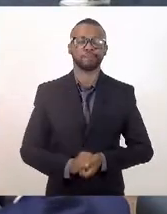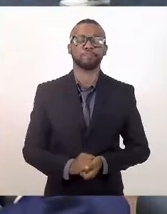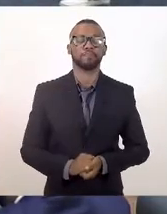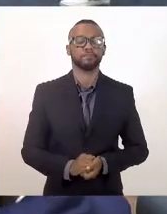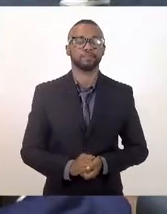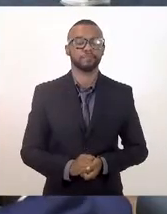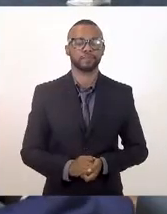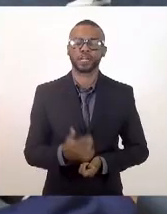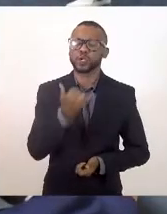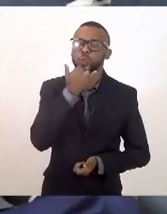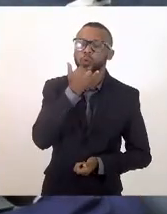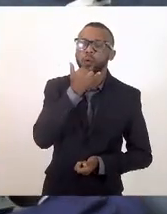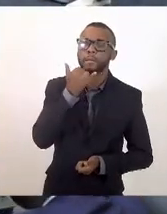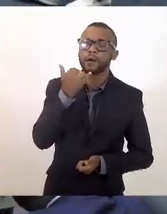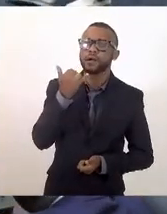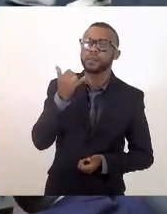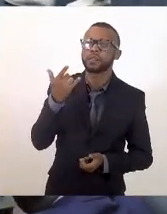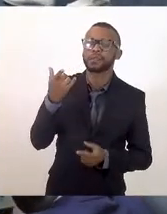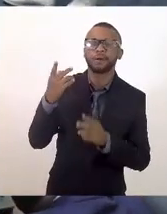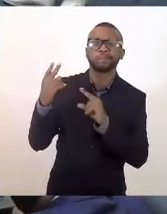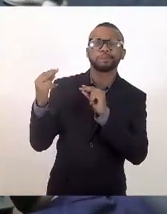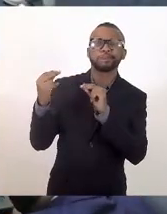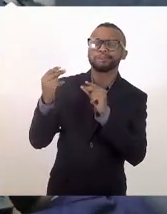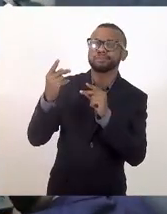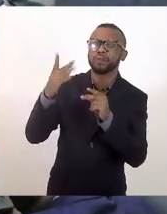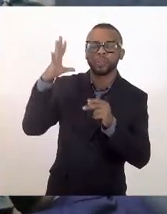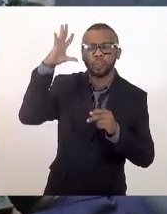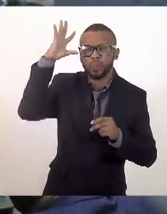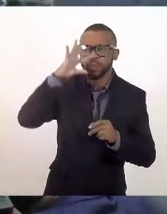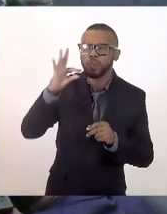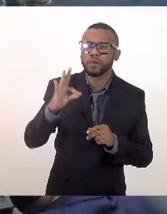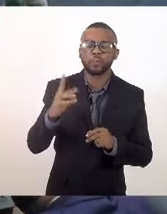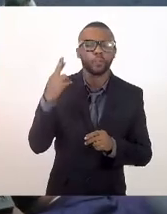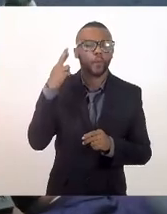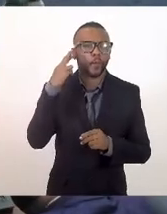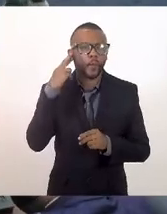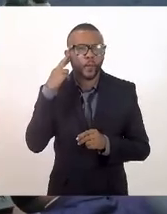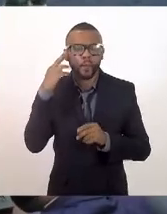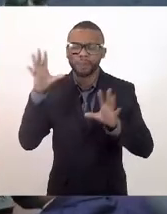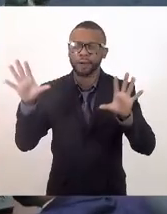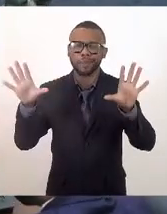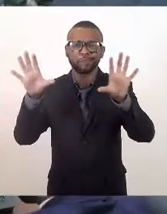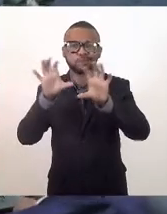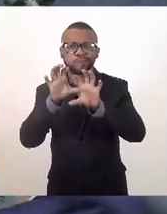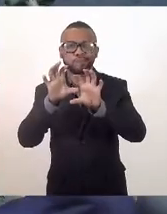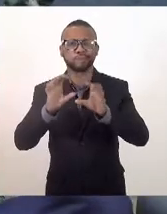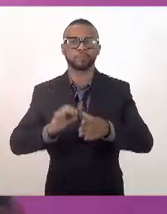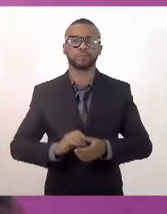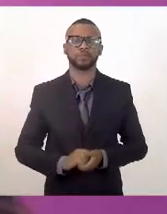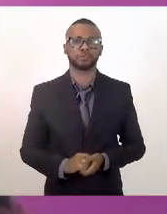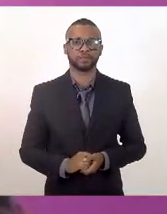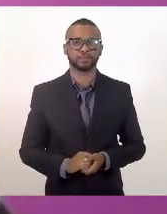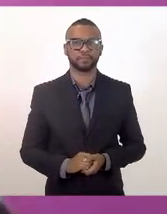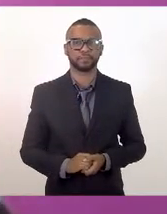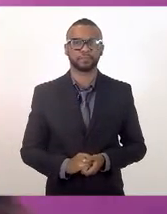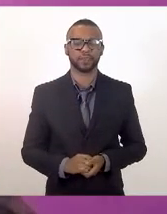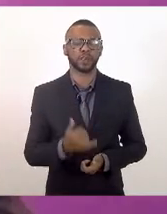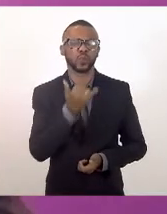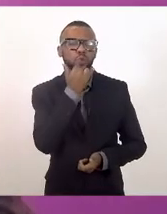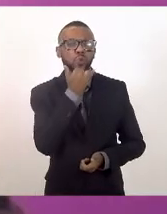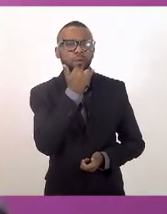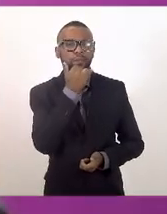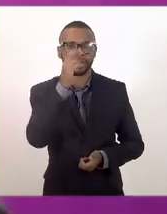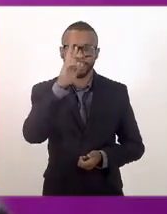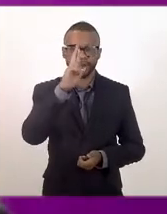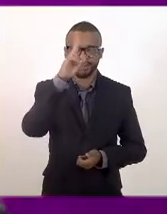Presidente, está baixo, enfermeira. Estamos ouvindo. É porque o meu som está ruim. Eu já